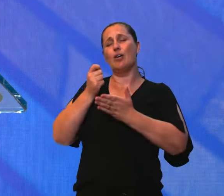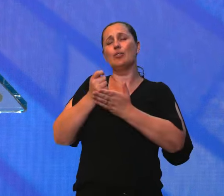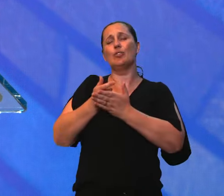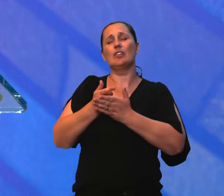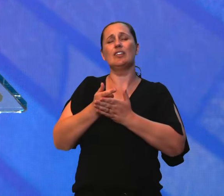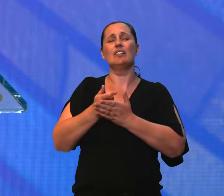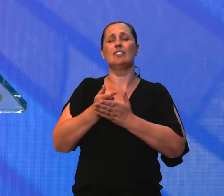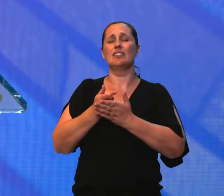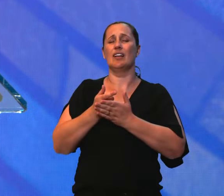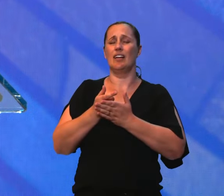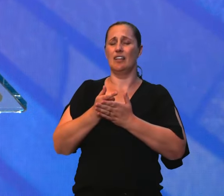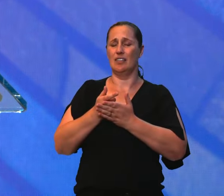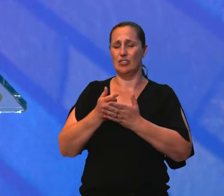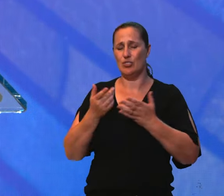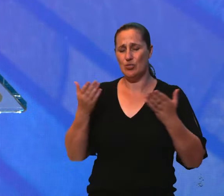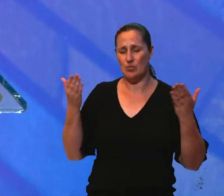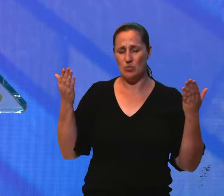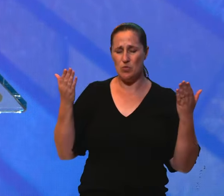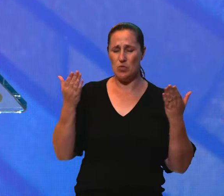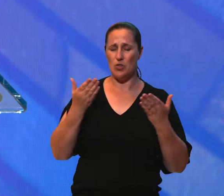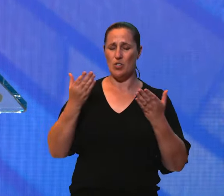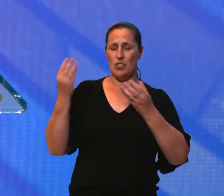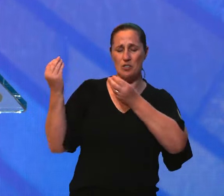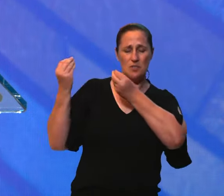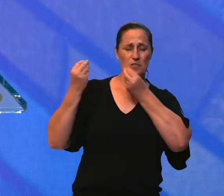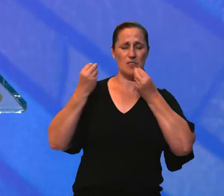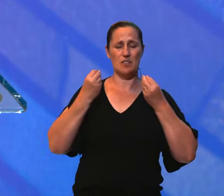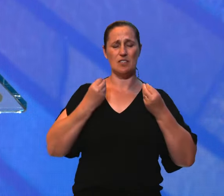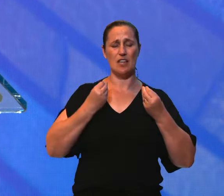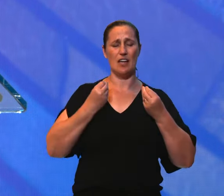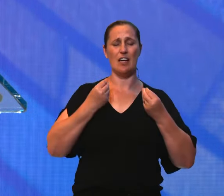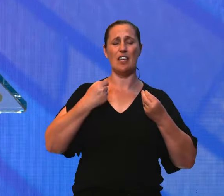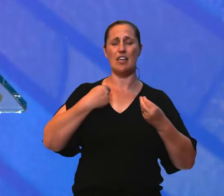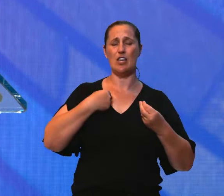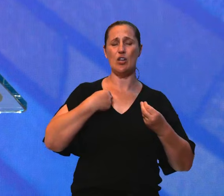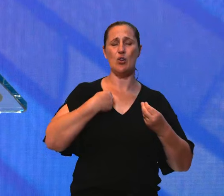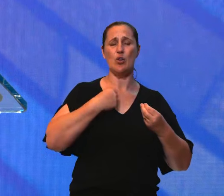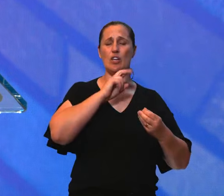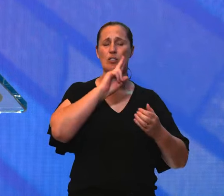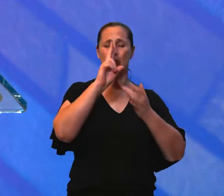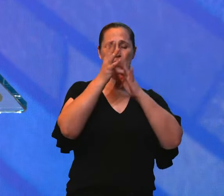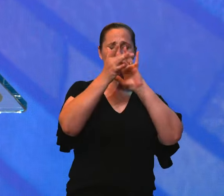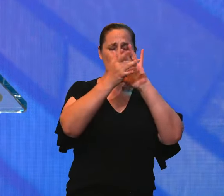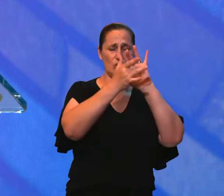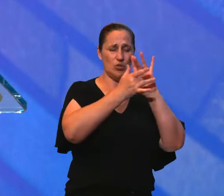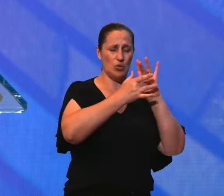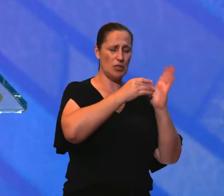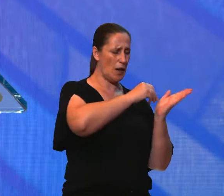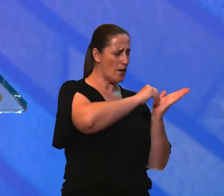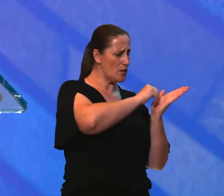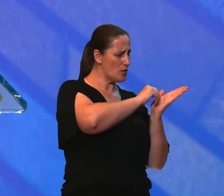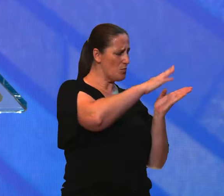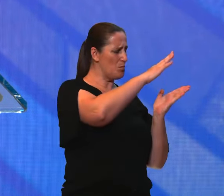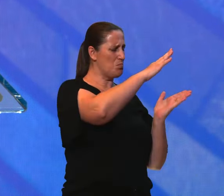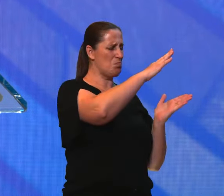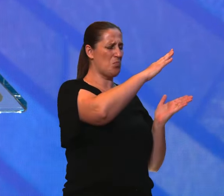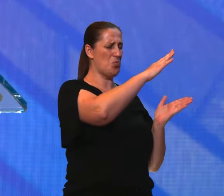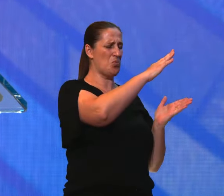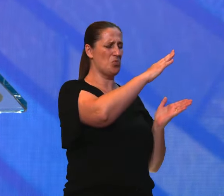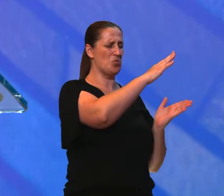concede como ministros do Evangelho de Nosso Senhor Jesus Cristo eu repreendo toda ação maligna contra qualquer vida